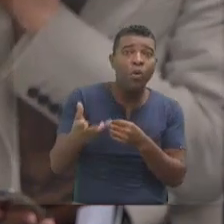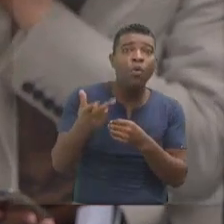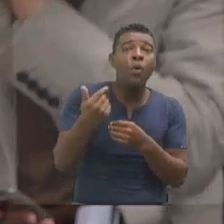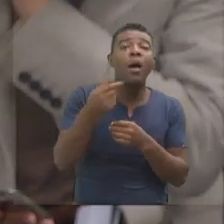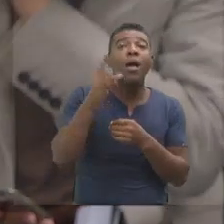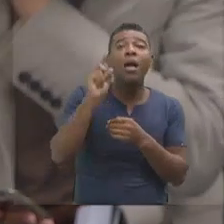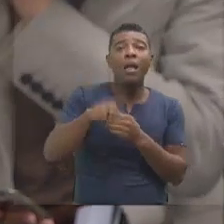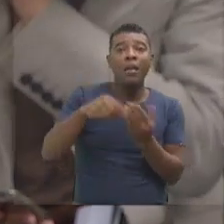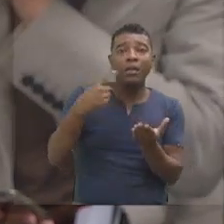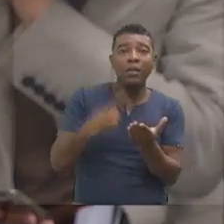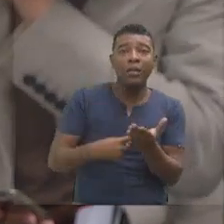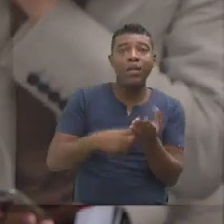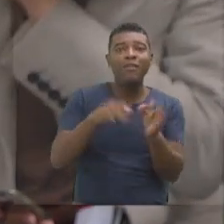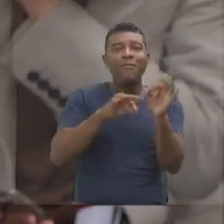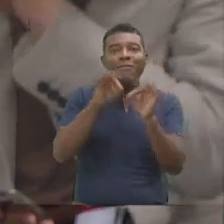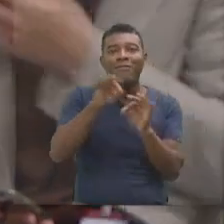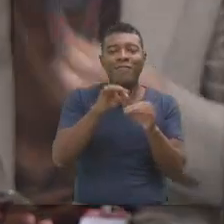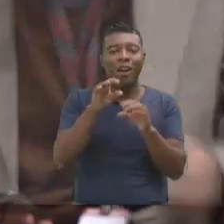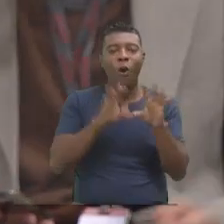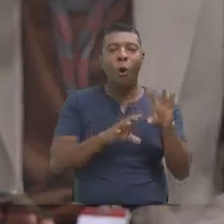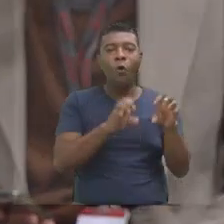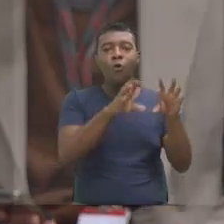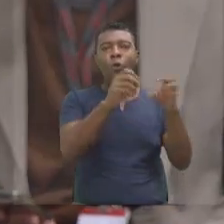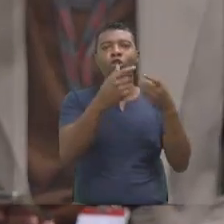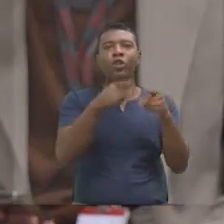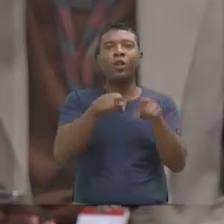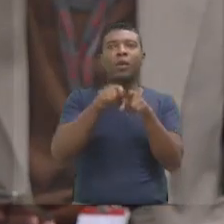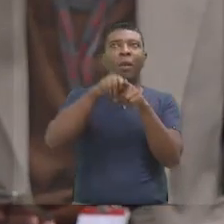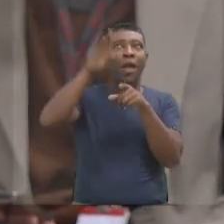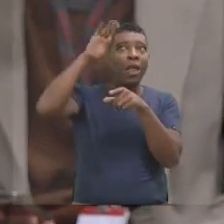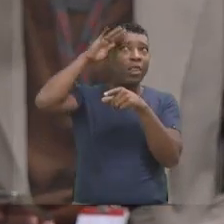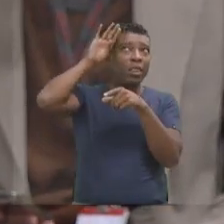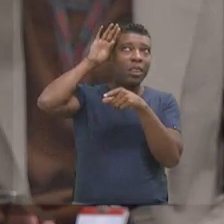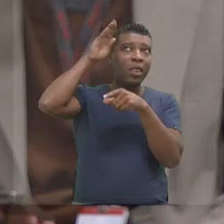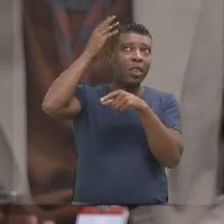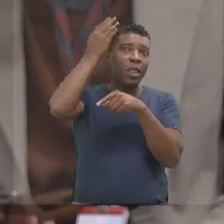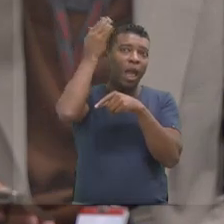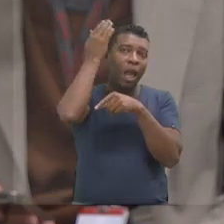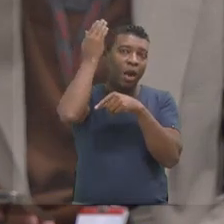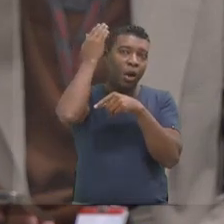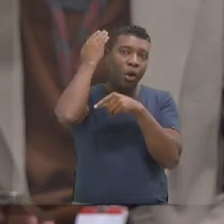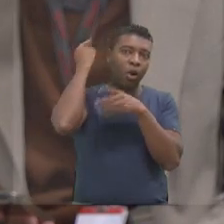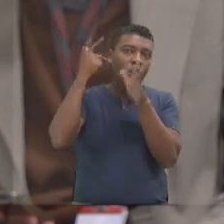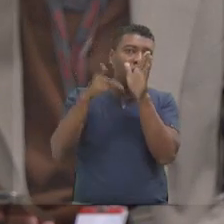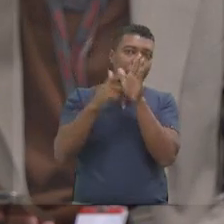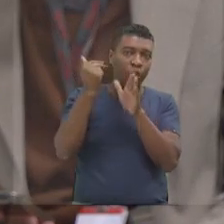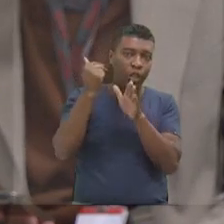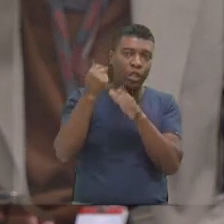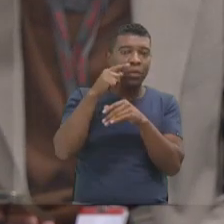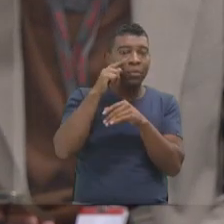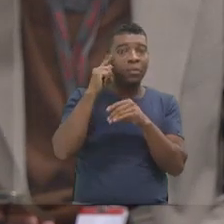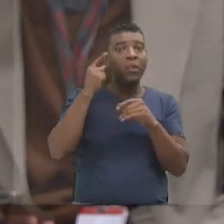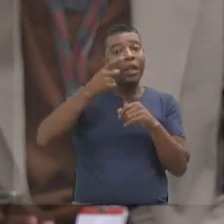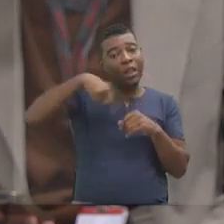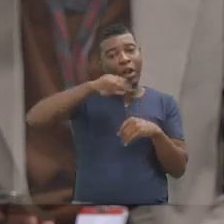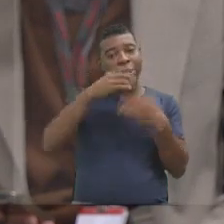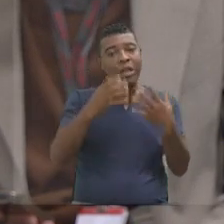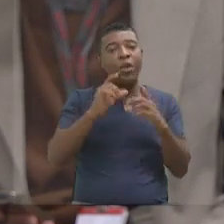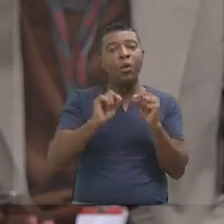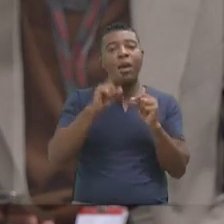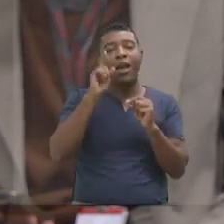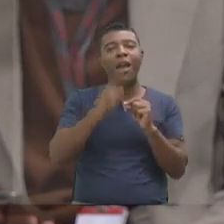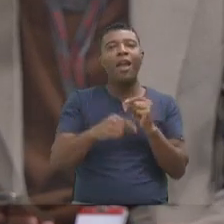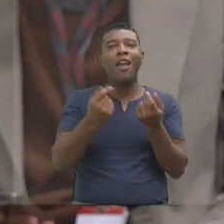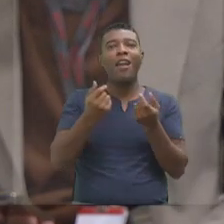em Oncologia e neurocirurgia e o papel nosso como como estado é a gente descentralizar alta complexidade